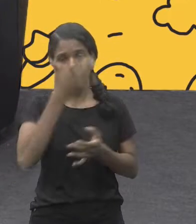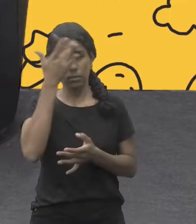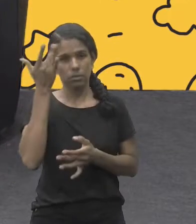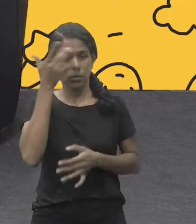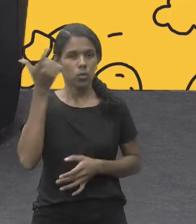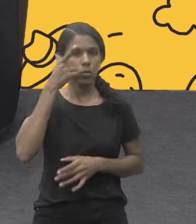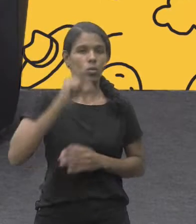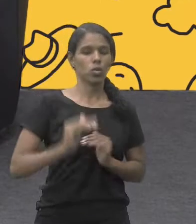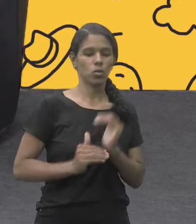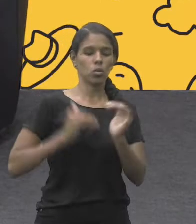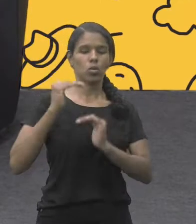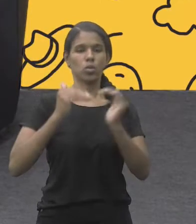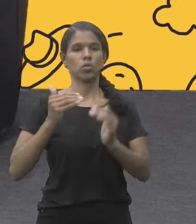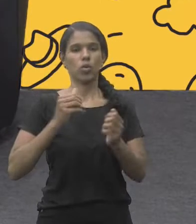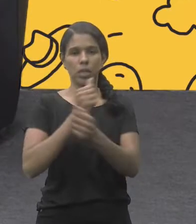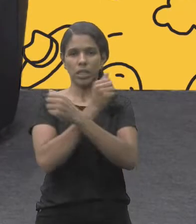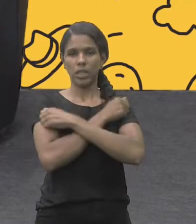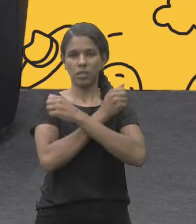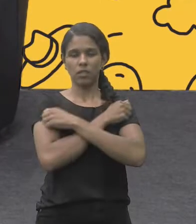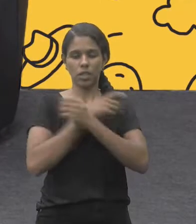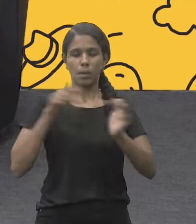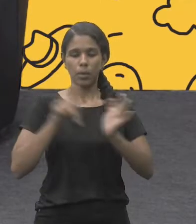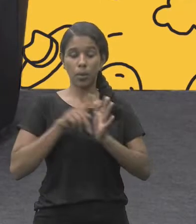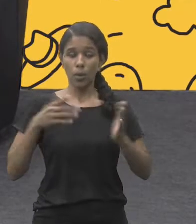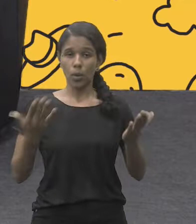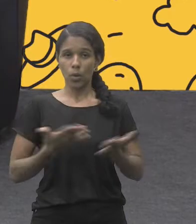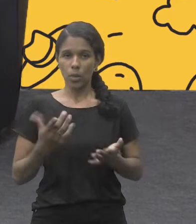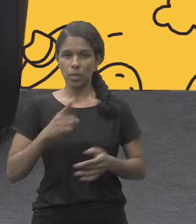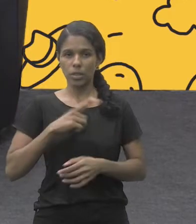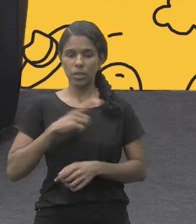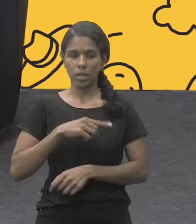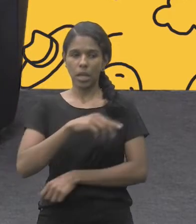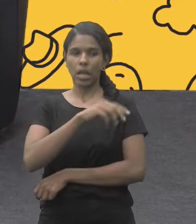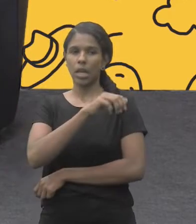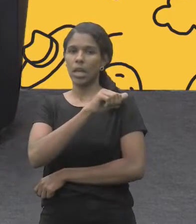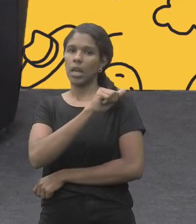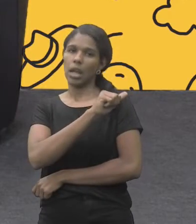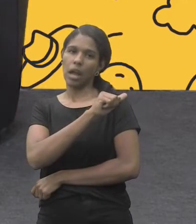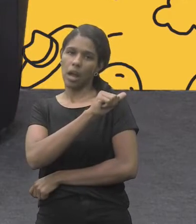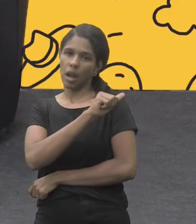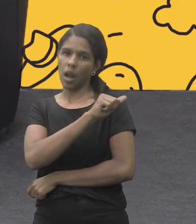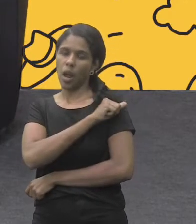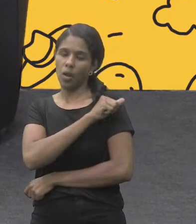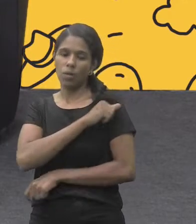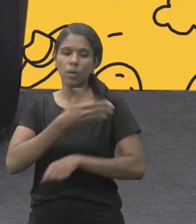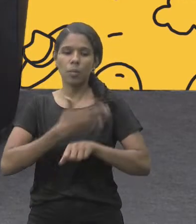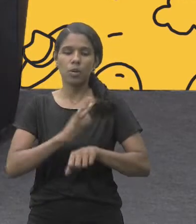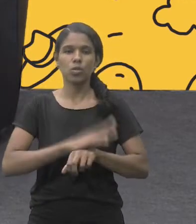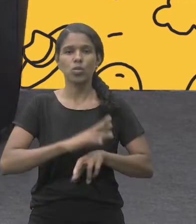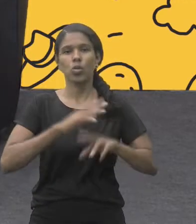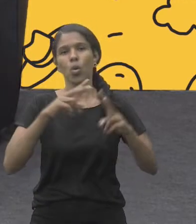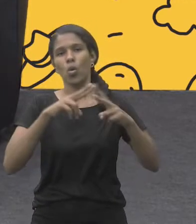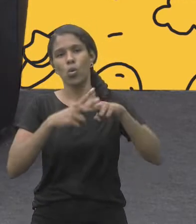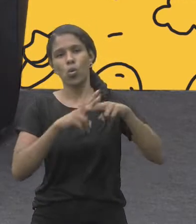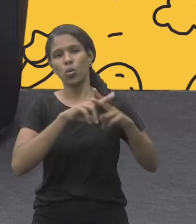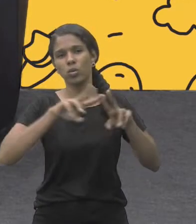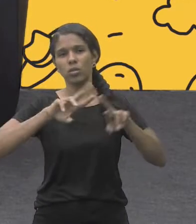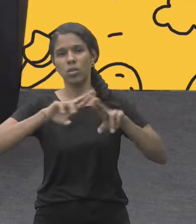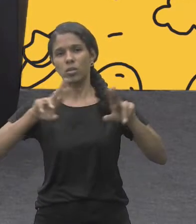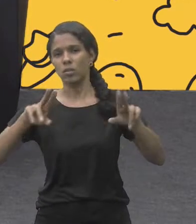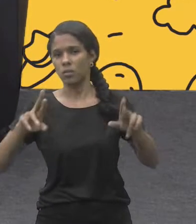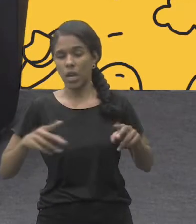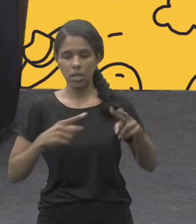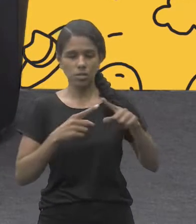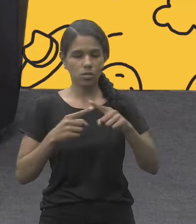mais com as lutas, o jiu-jitsu, o judô, o boxe e o muay thai, que são